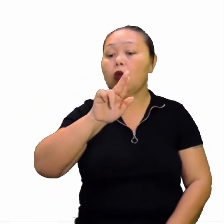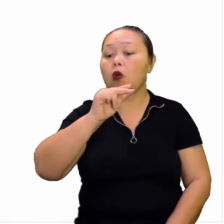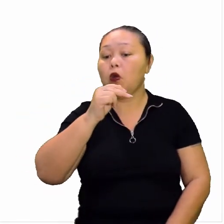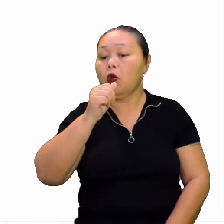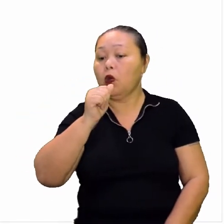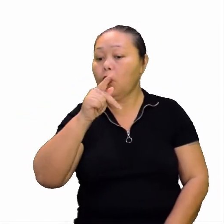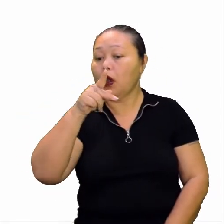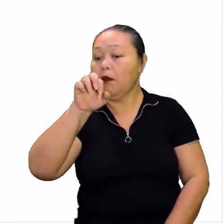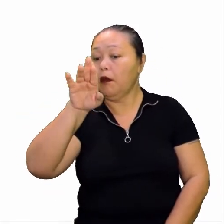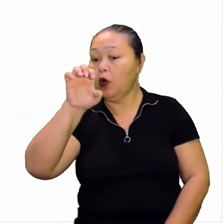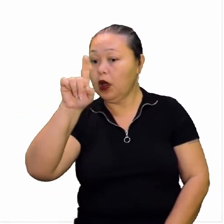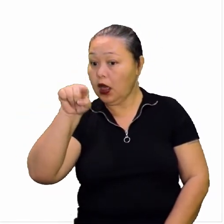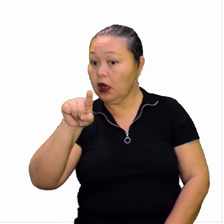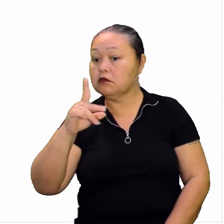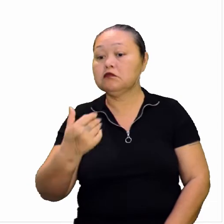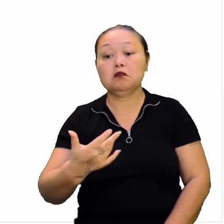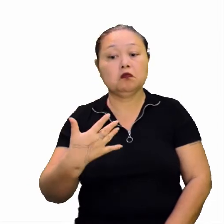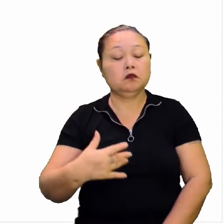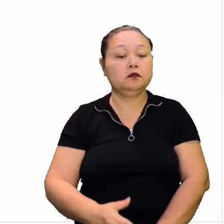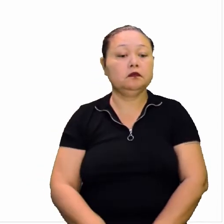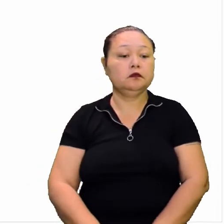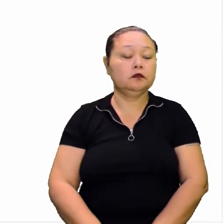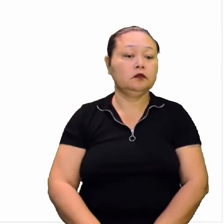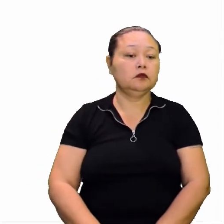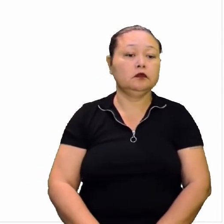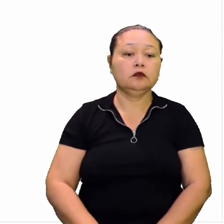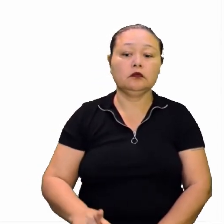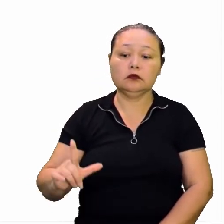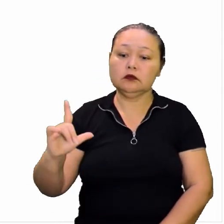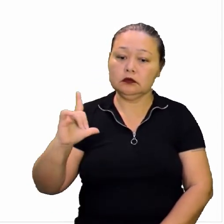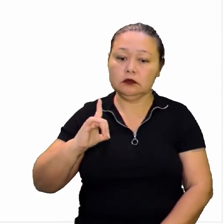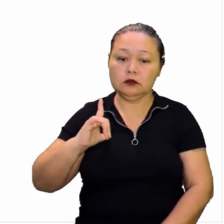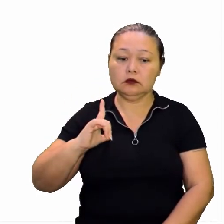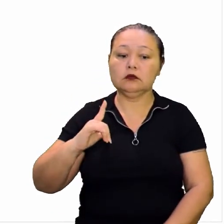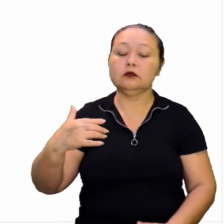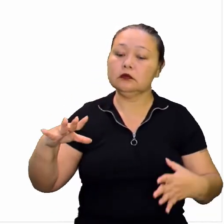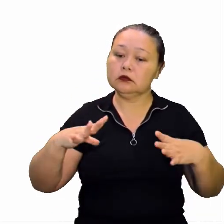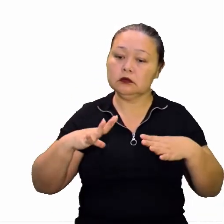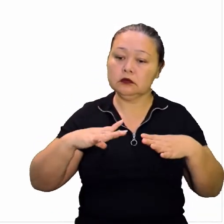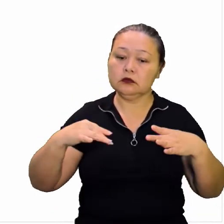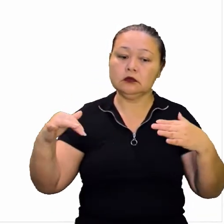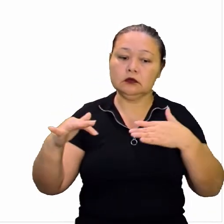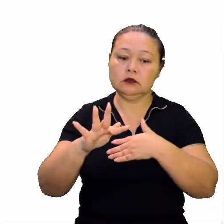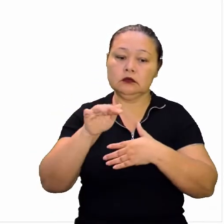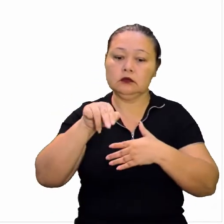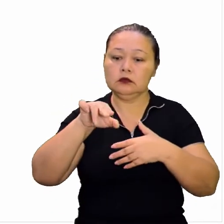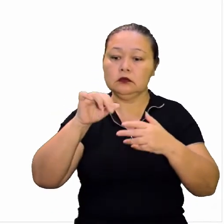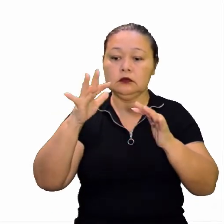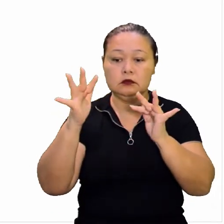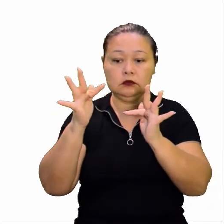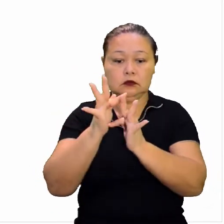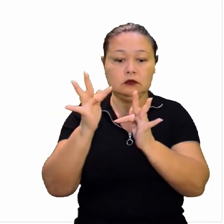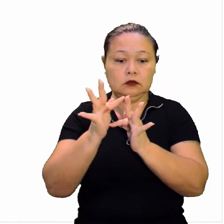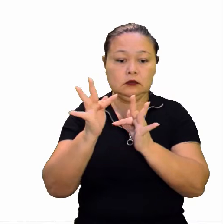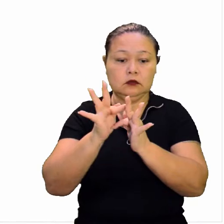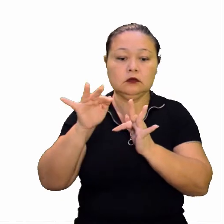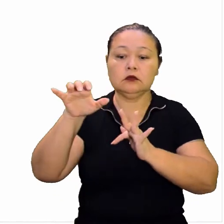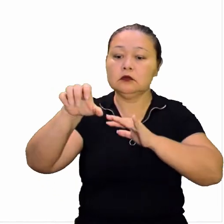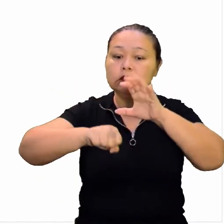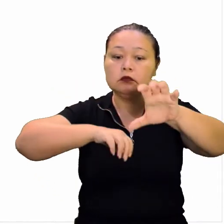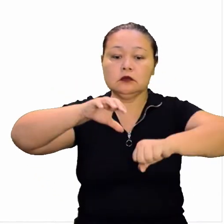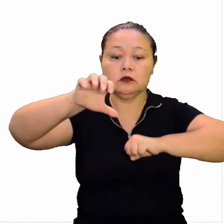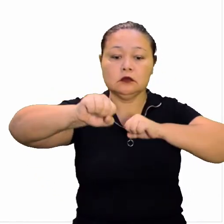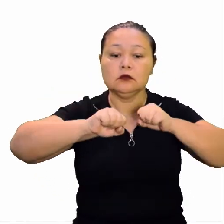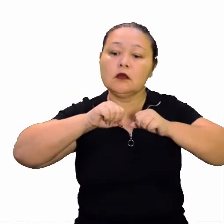também. Incrível. Ó, aqui são as cidades fenícias. as principais colônias e a área de